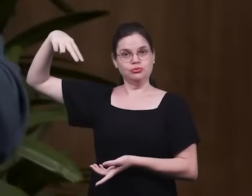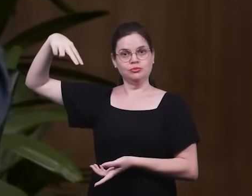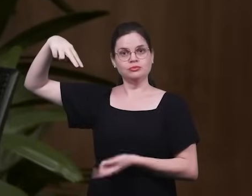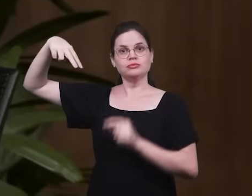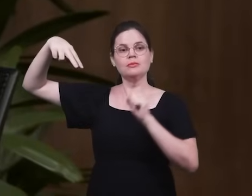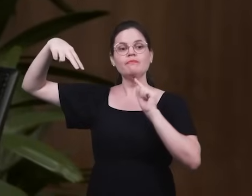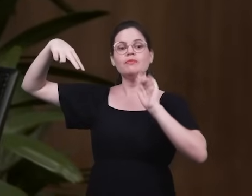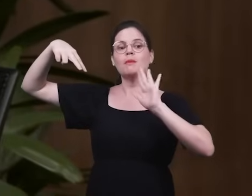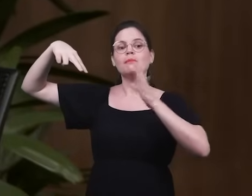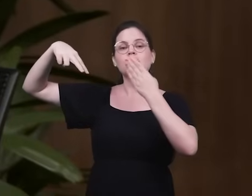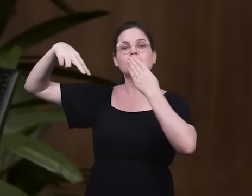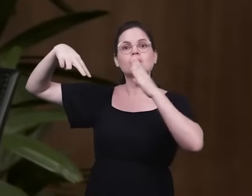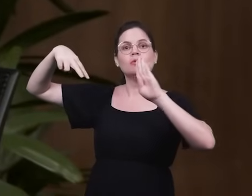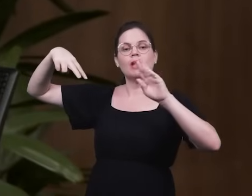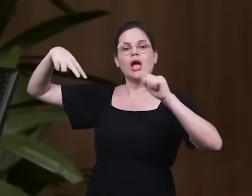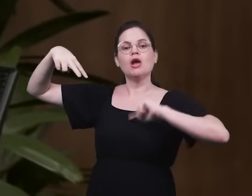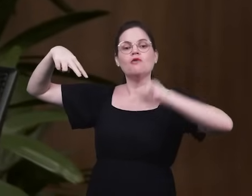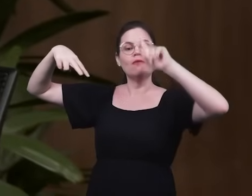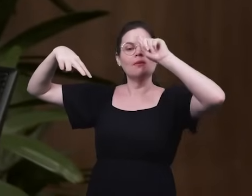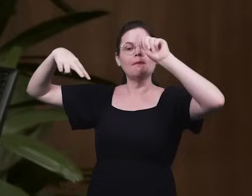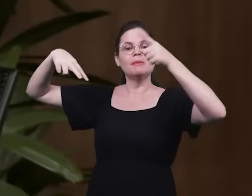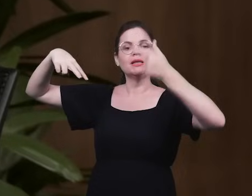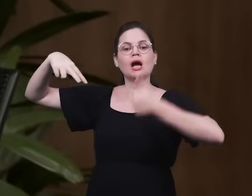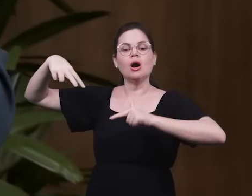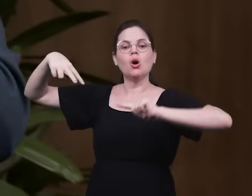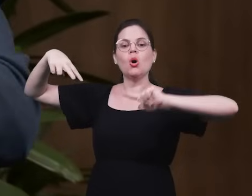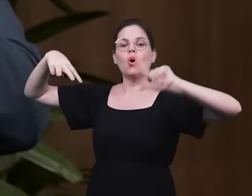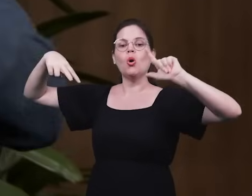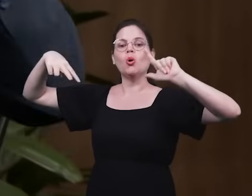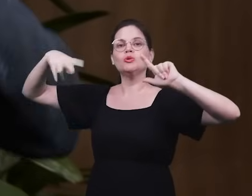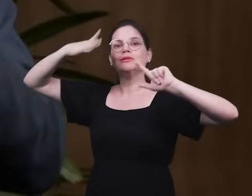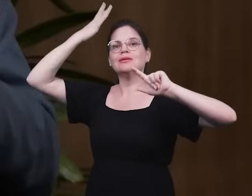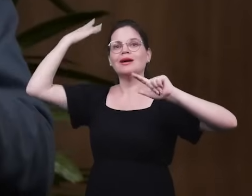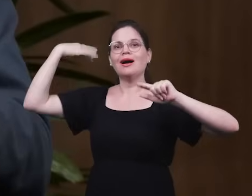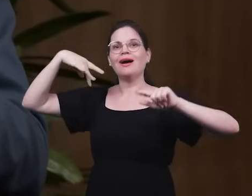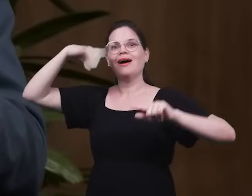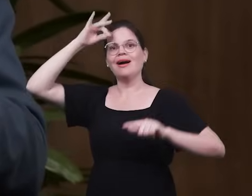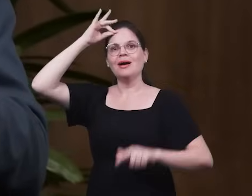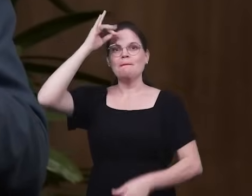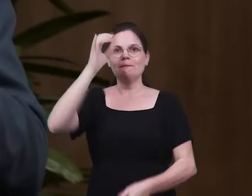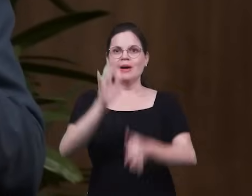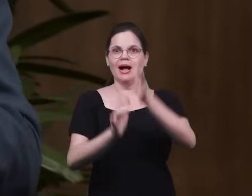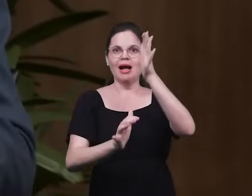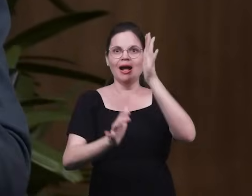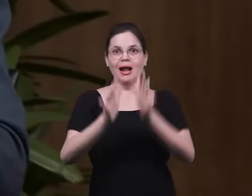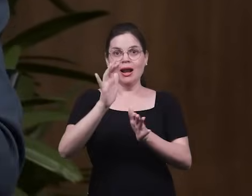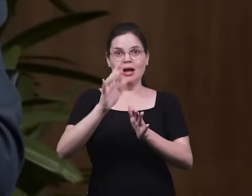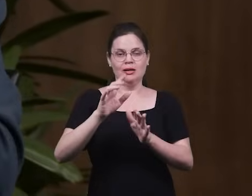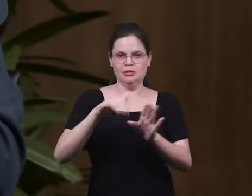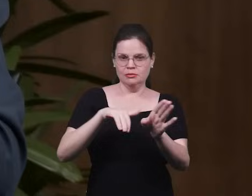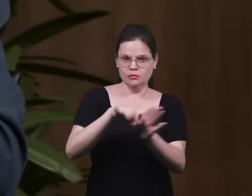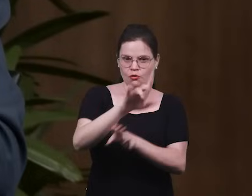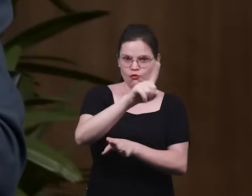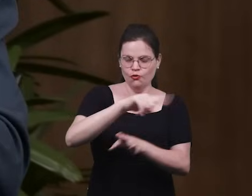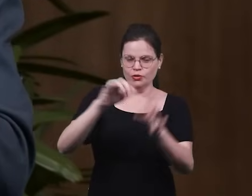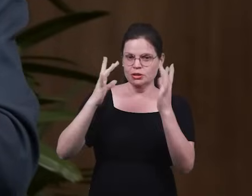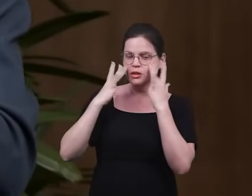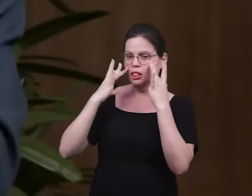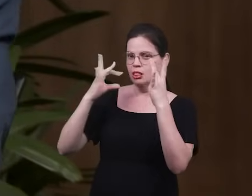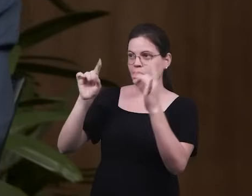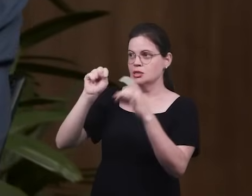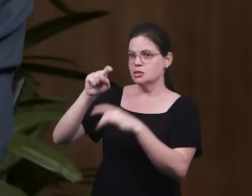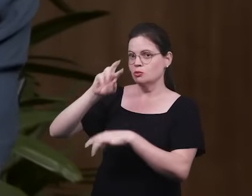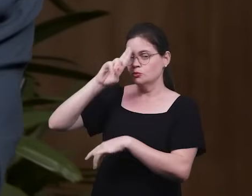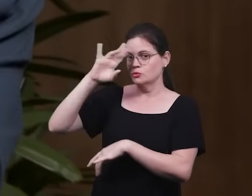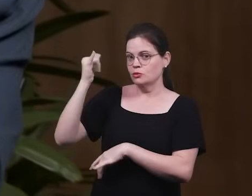seu Espírito Santo e diz que nós a palavra diz que nós devemos ouvir a voz do Espírito Santo